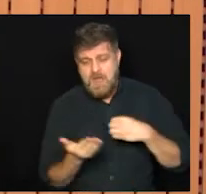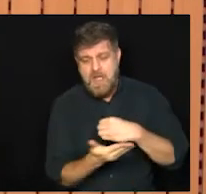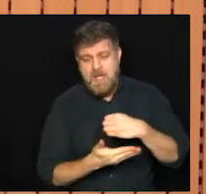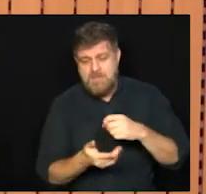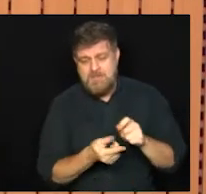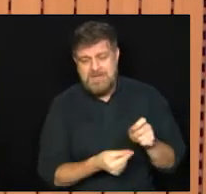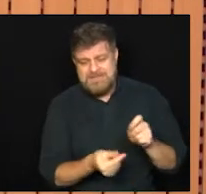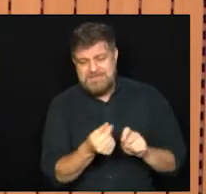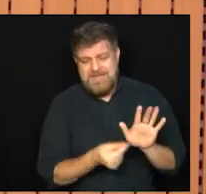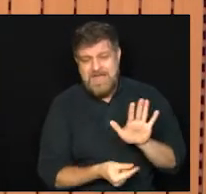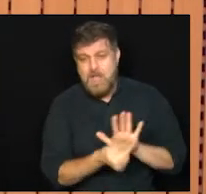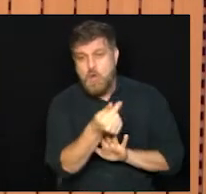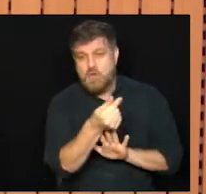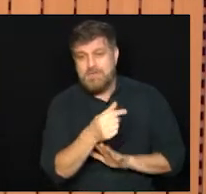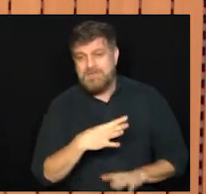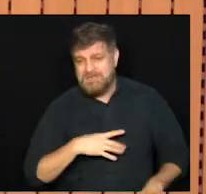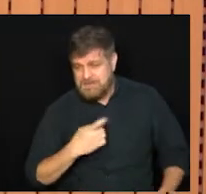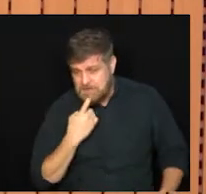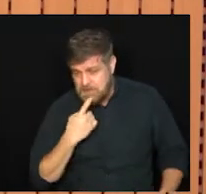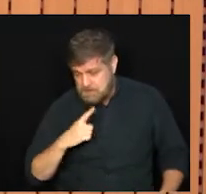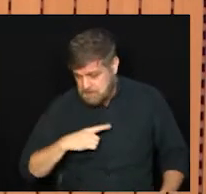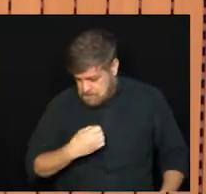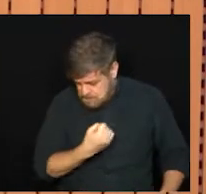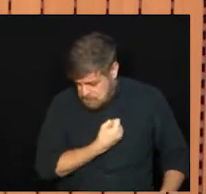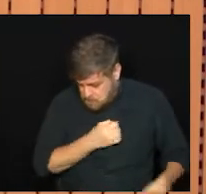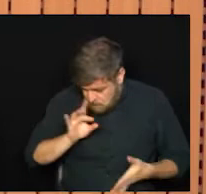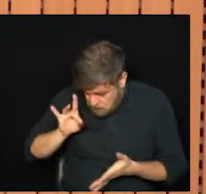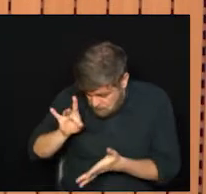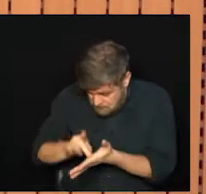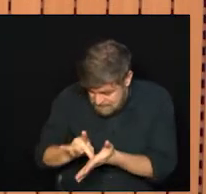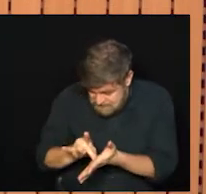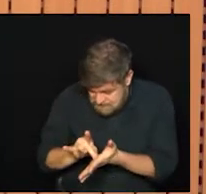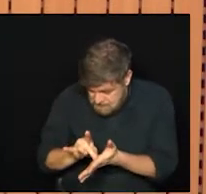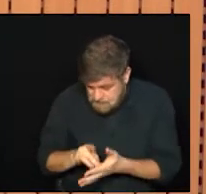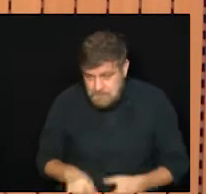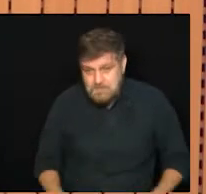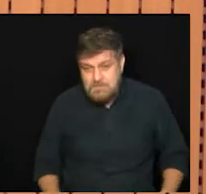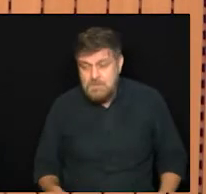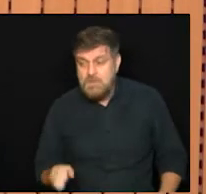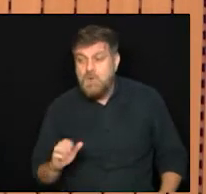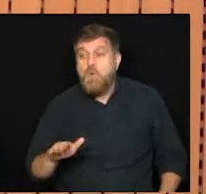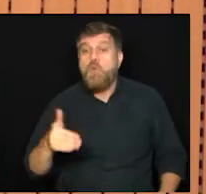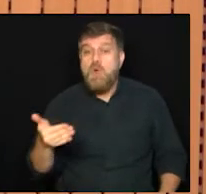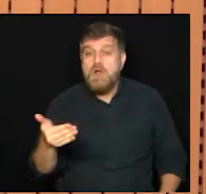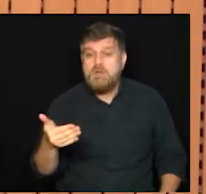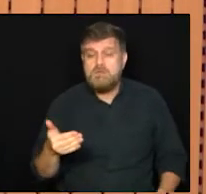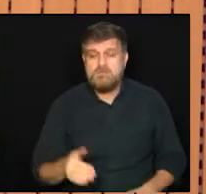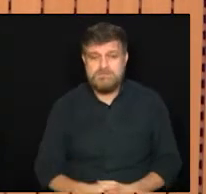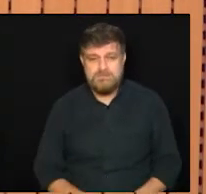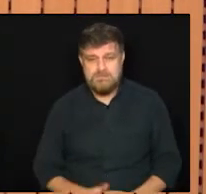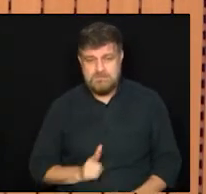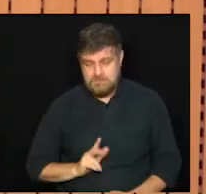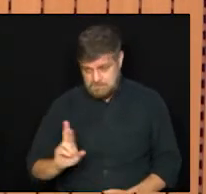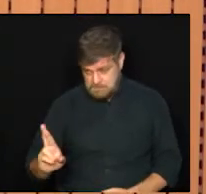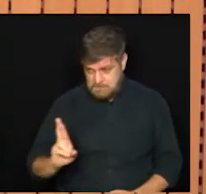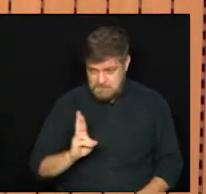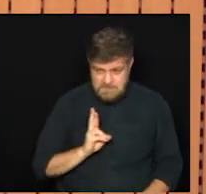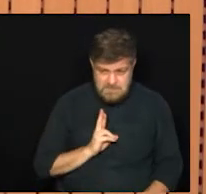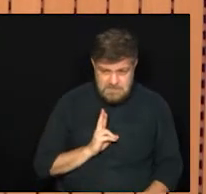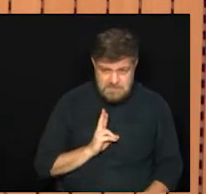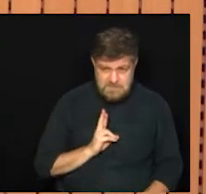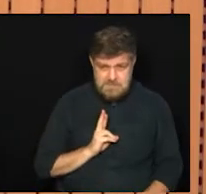de Campinas? Existe esse número? Essa é a primeira pergunta. Se quiser falar,